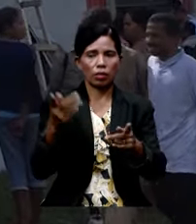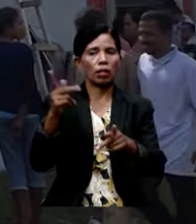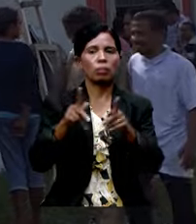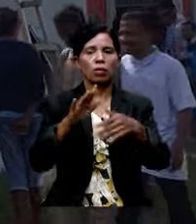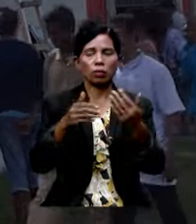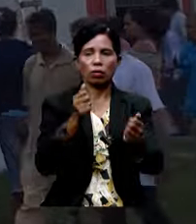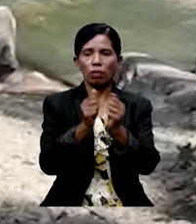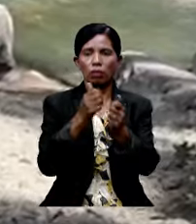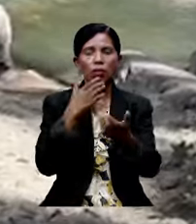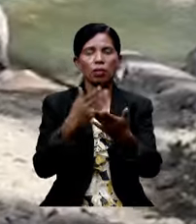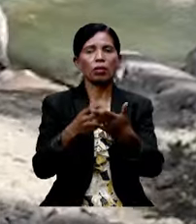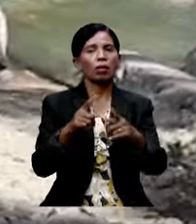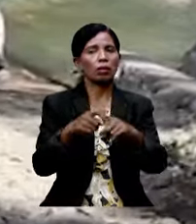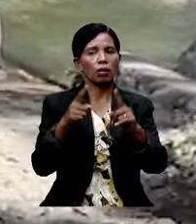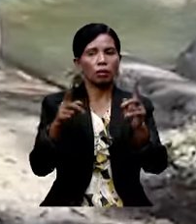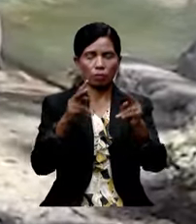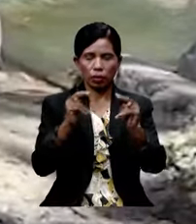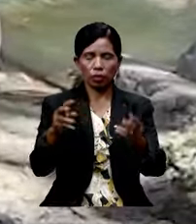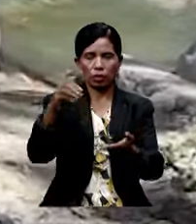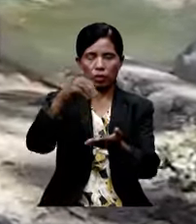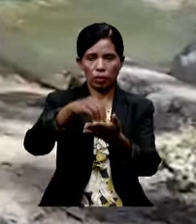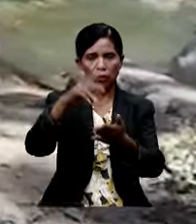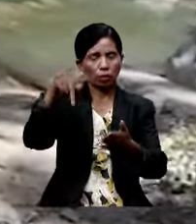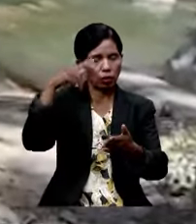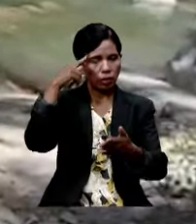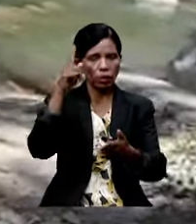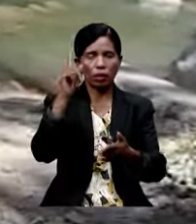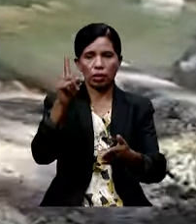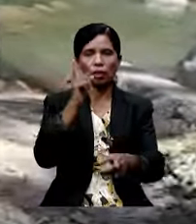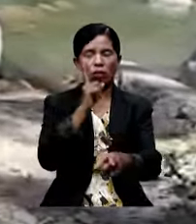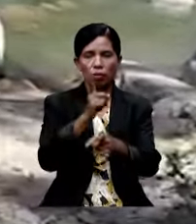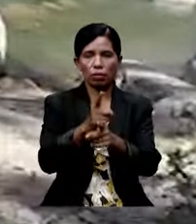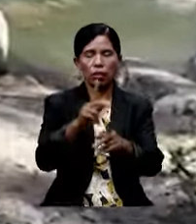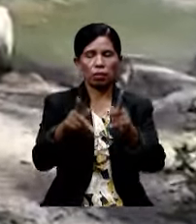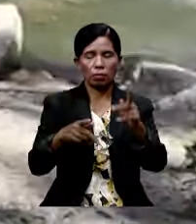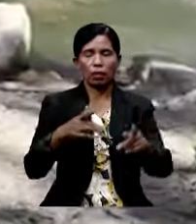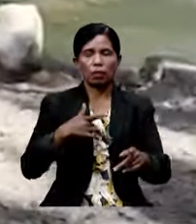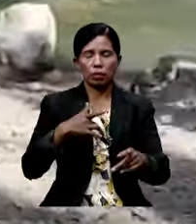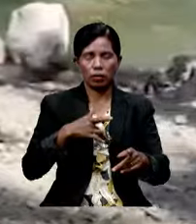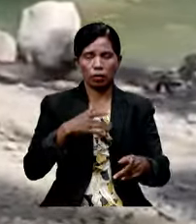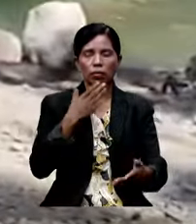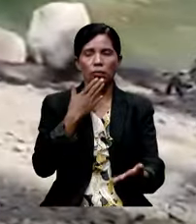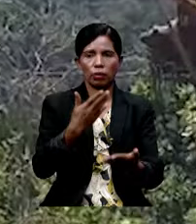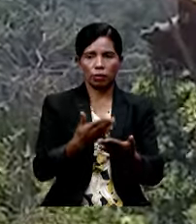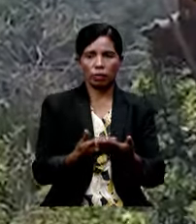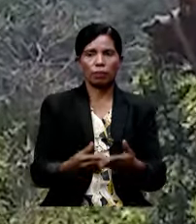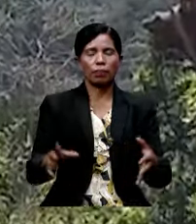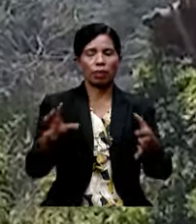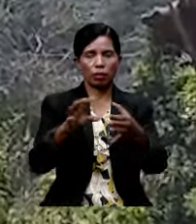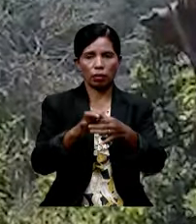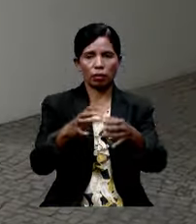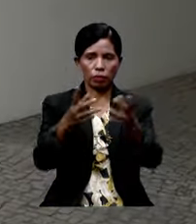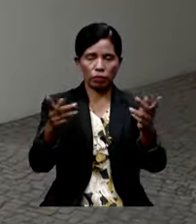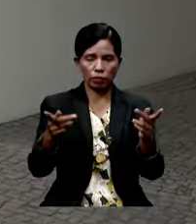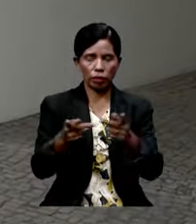Neho diak, mai be, precisa atur política e da nebelos, nune povo belecente e ne beneficio. Baliga ba habitação,